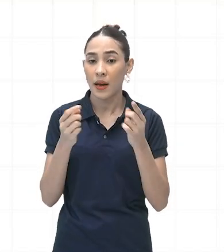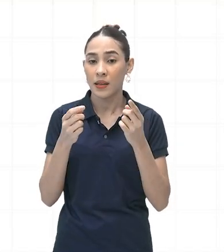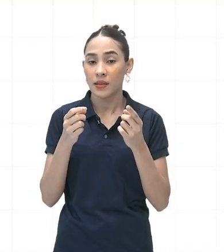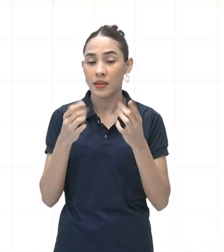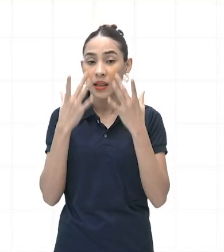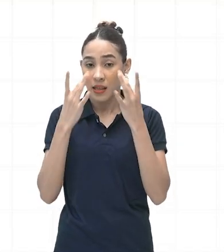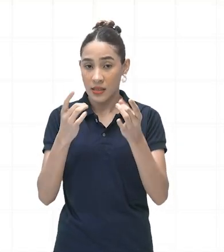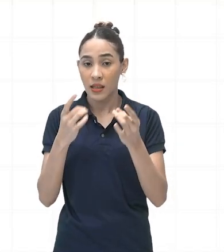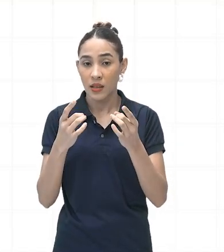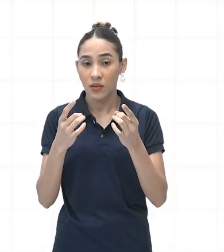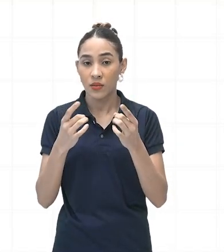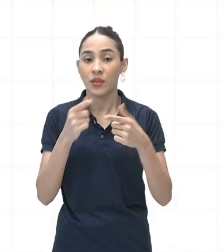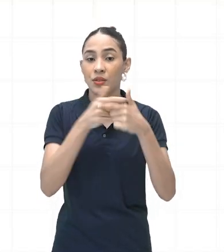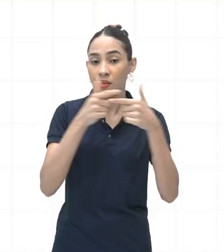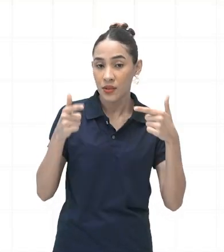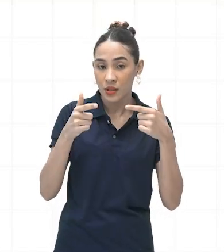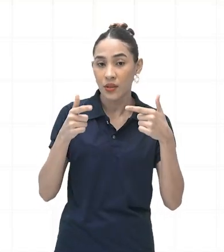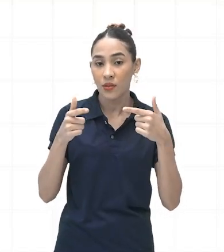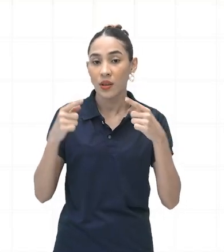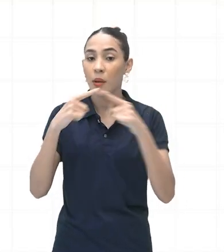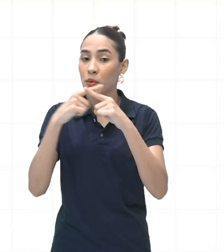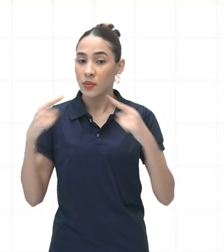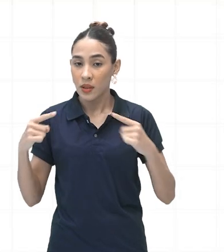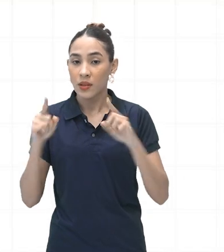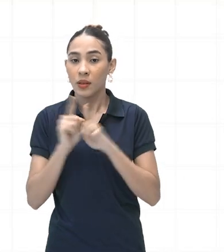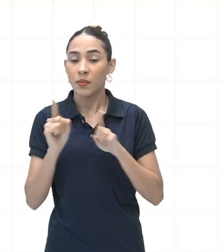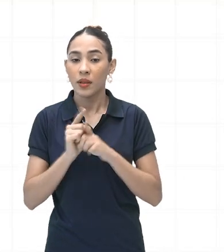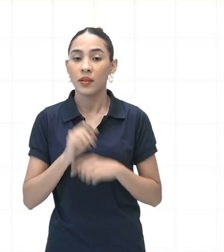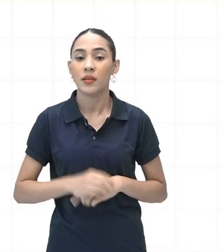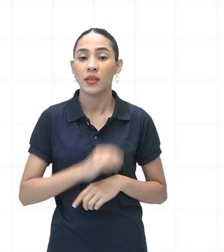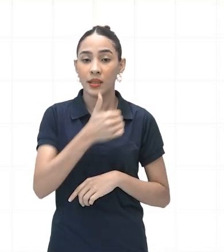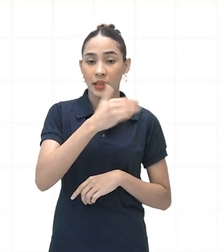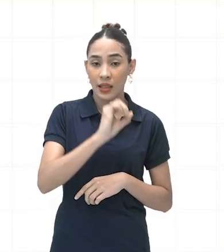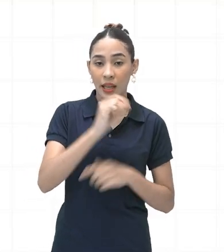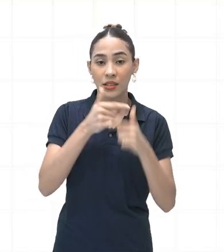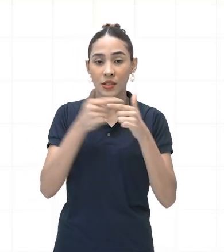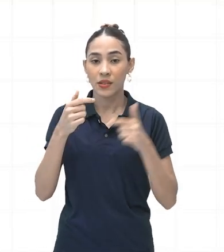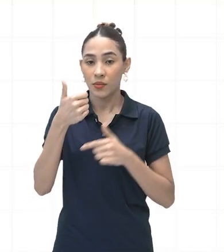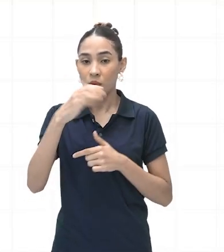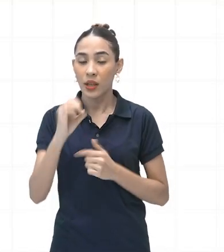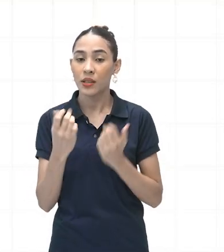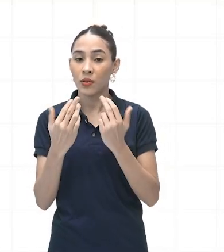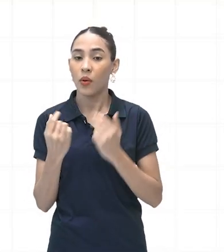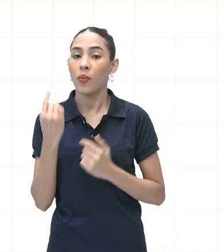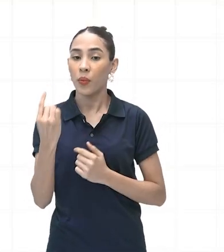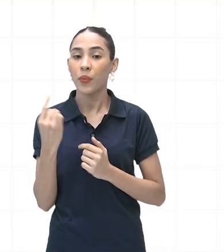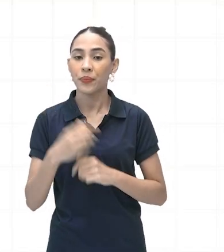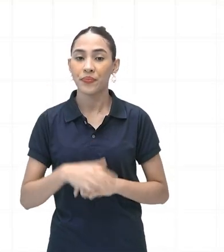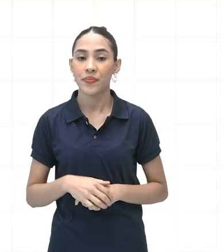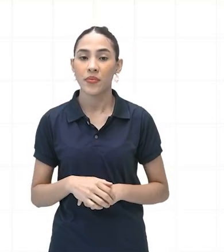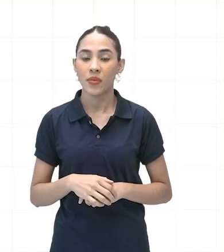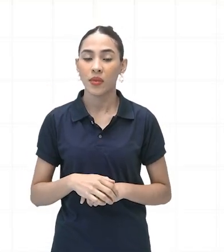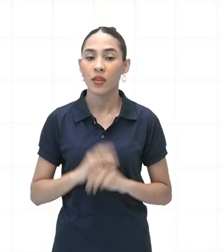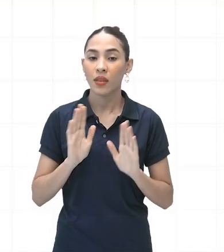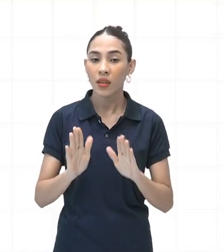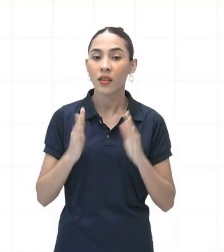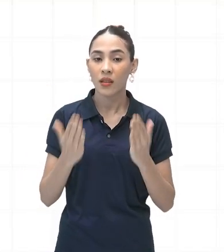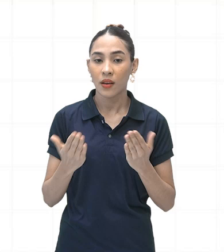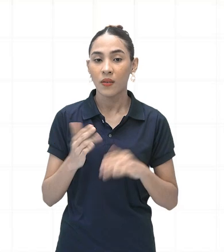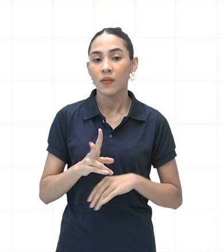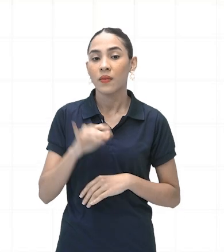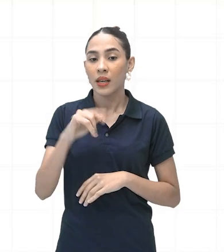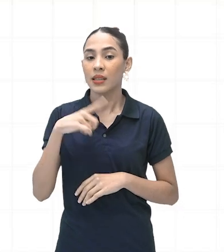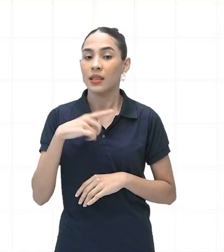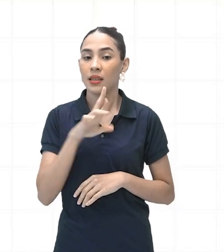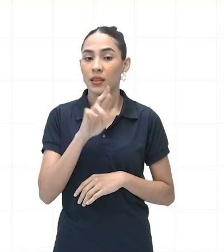estou multiplicando e dividindo por 10. Então, 10 dividido por 10 é 1. Beleza? E aí, eu vou ter